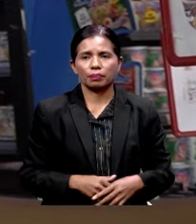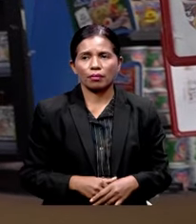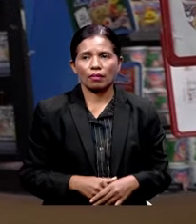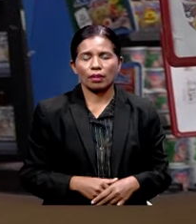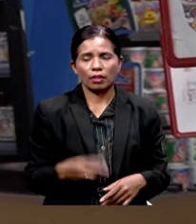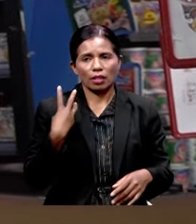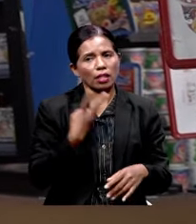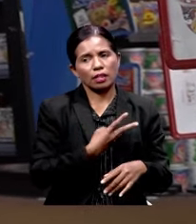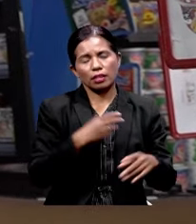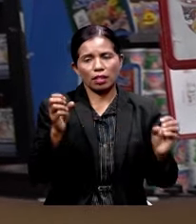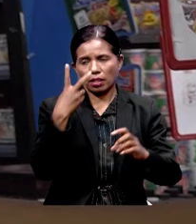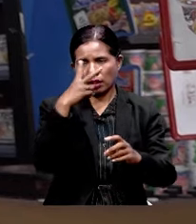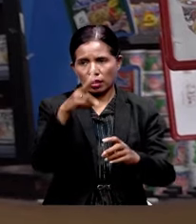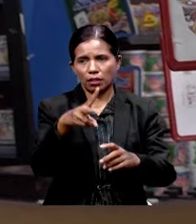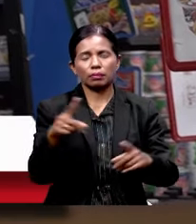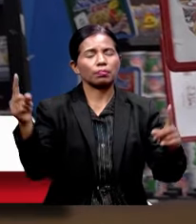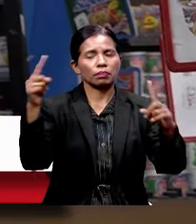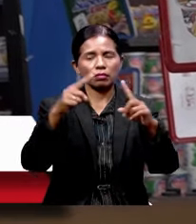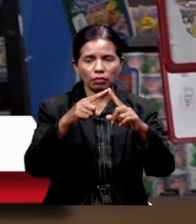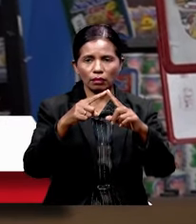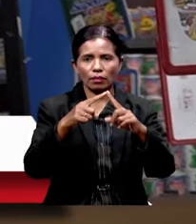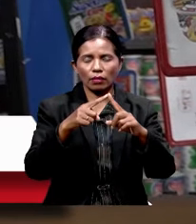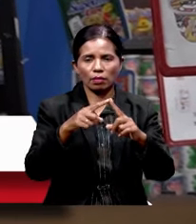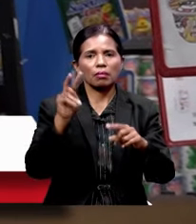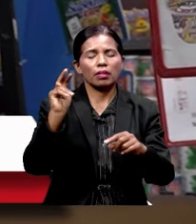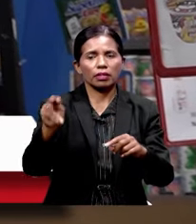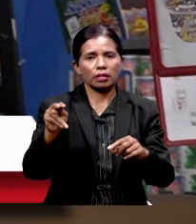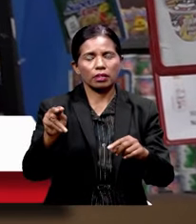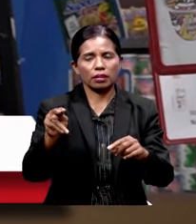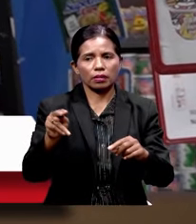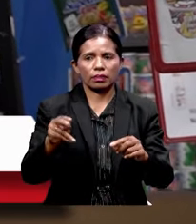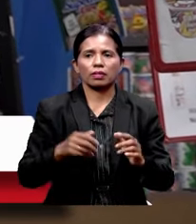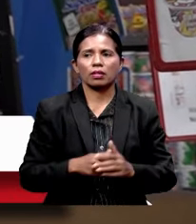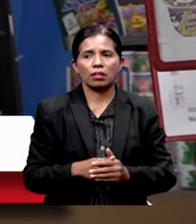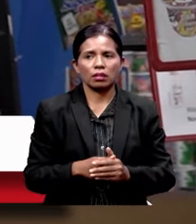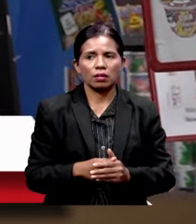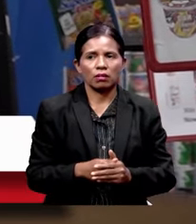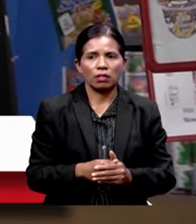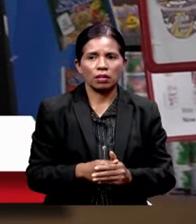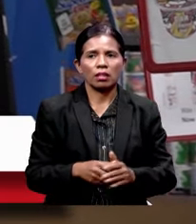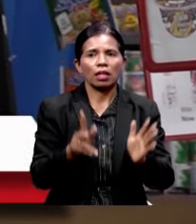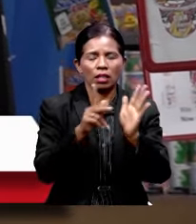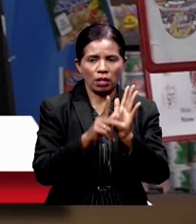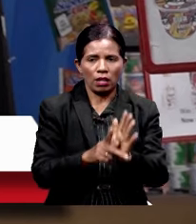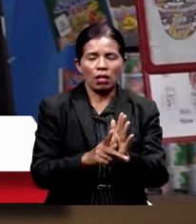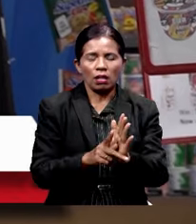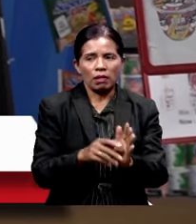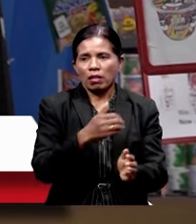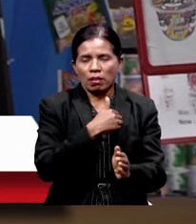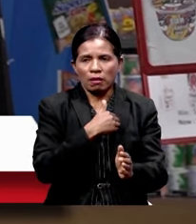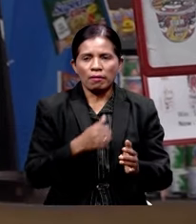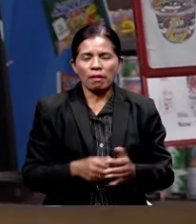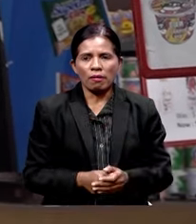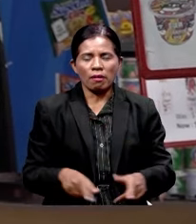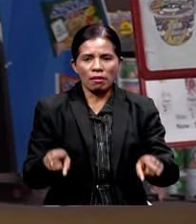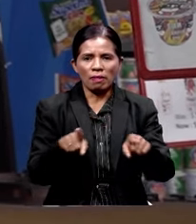lahre, ba iha ninia, ninia, ninia, kilogram aja ini sudah ada sang